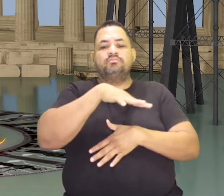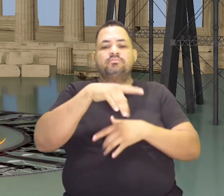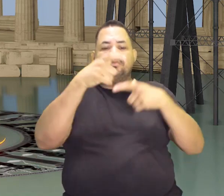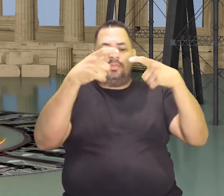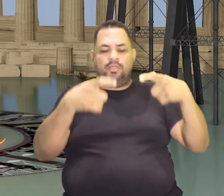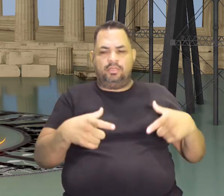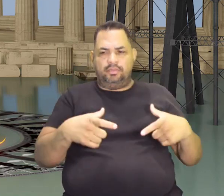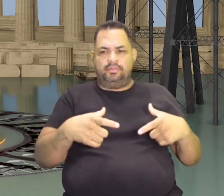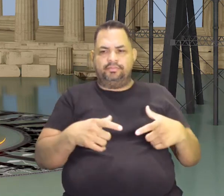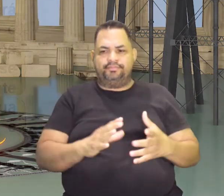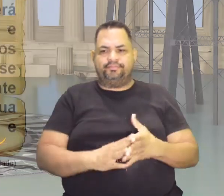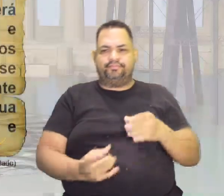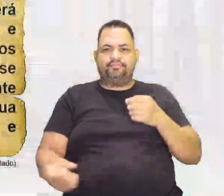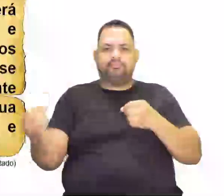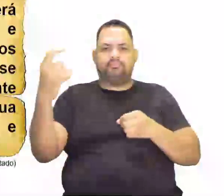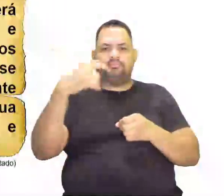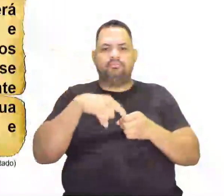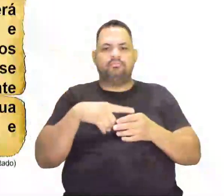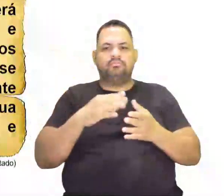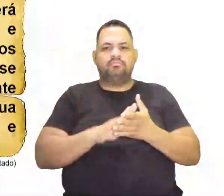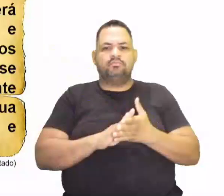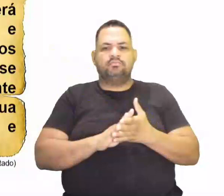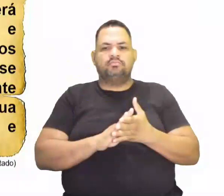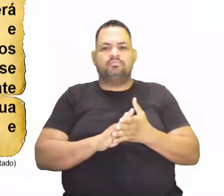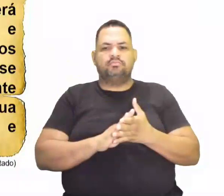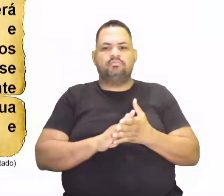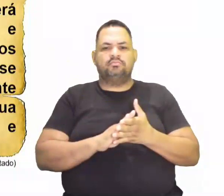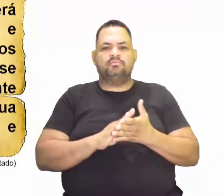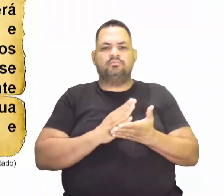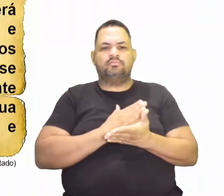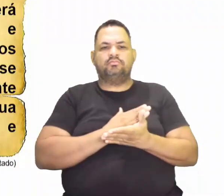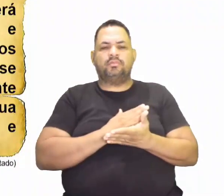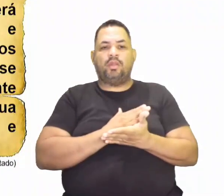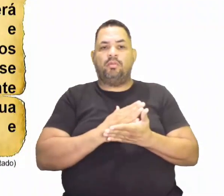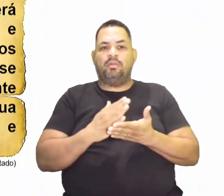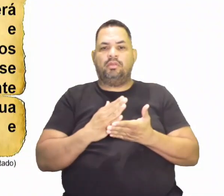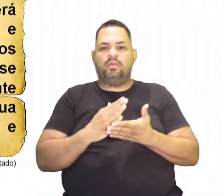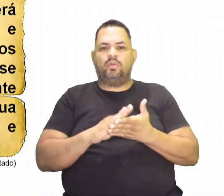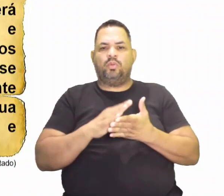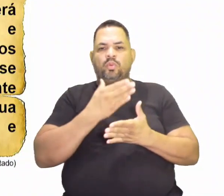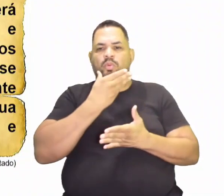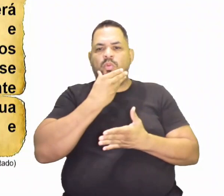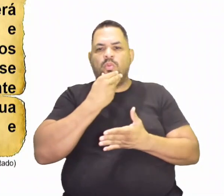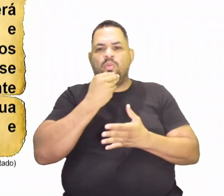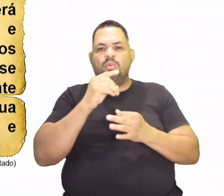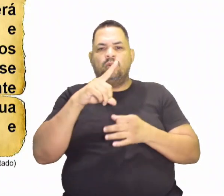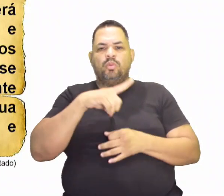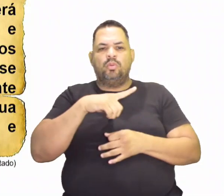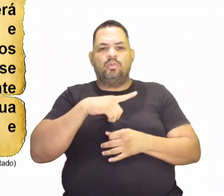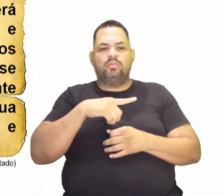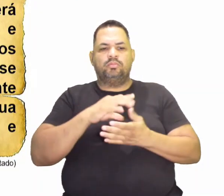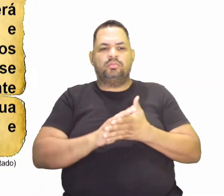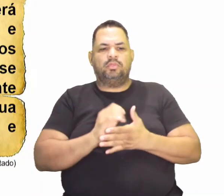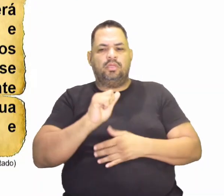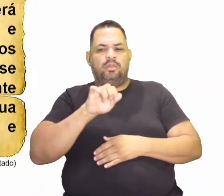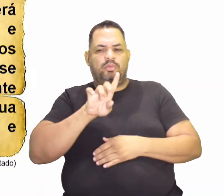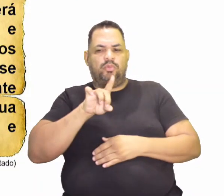momento, ok? Voltando ali. Então, a partir daí, o homem, de certa forma, ele teve